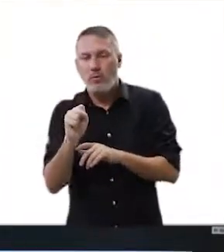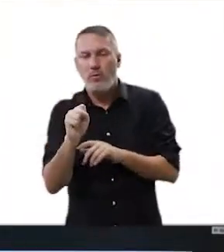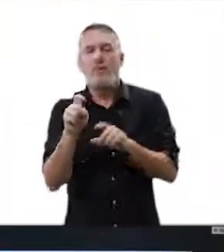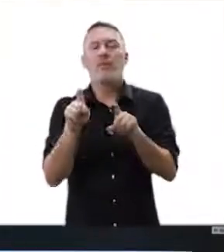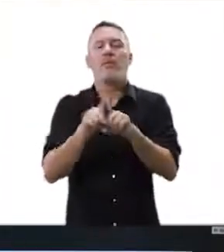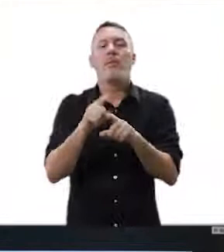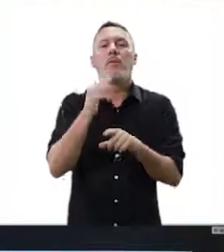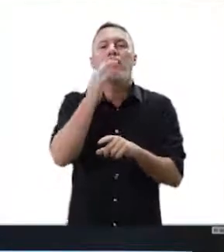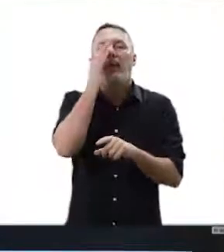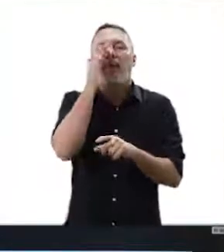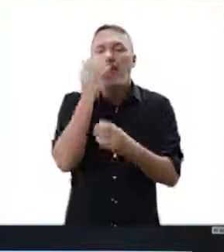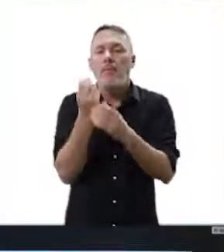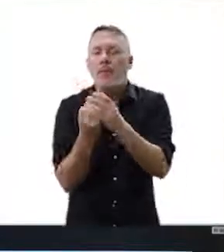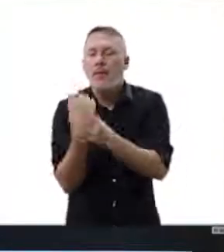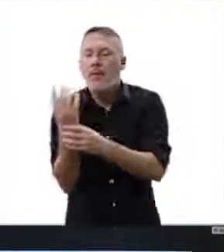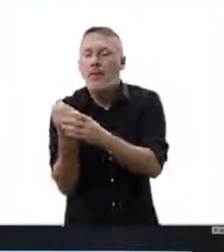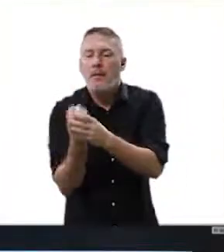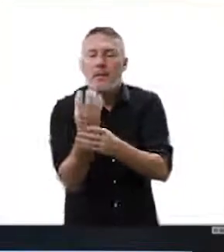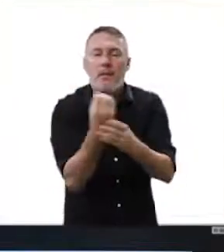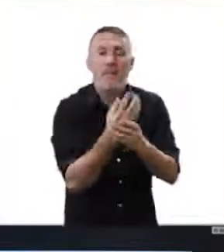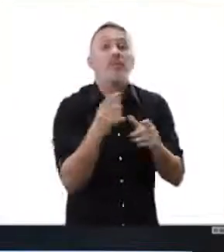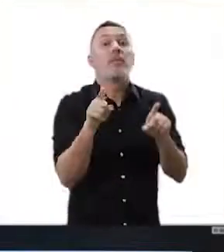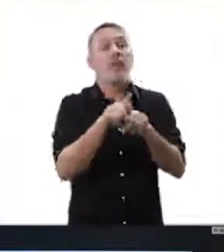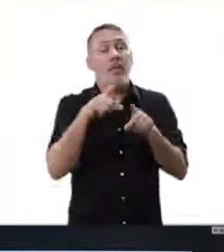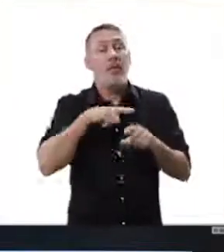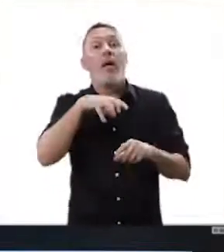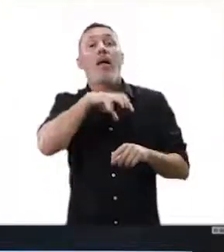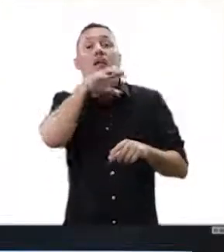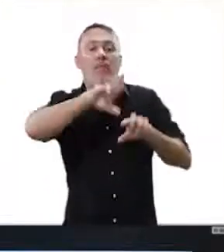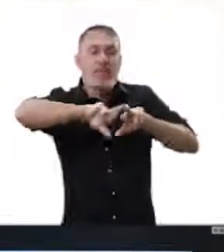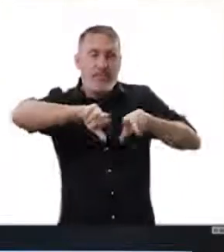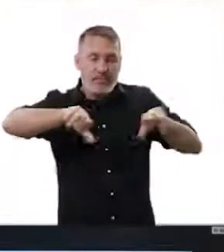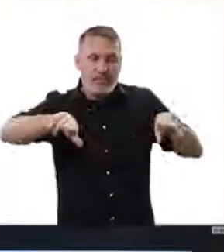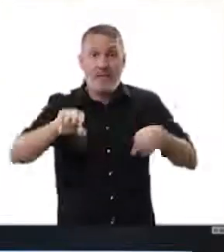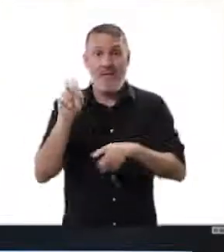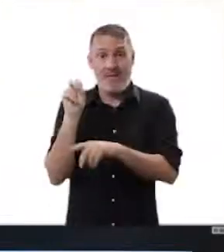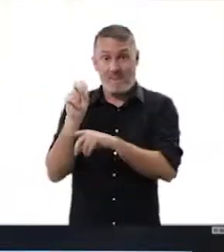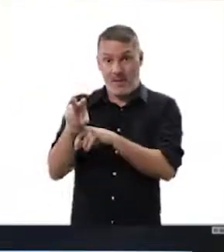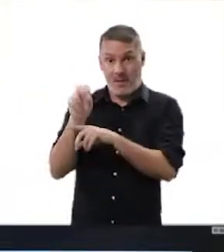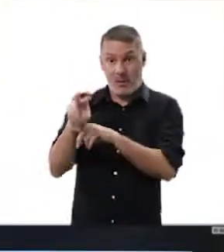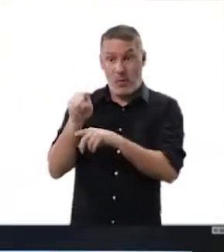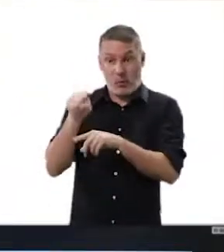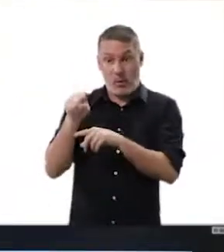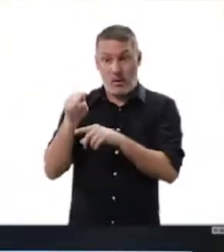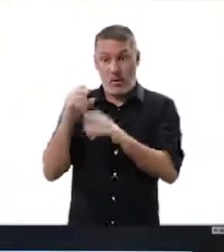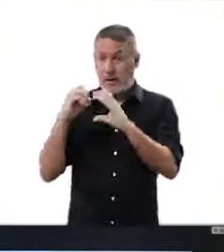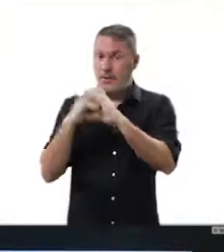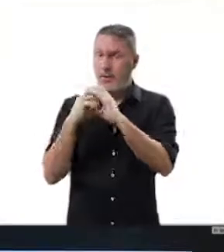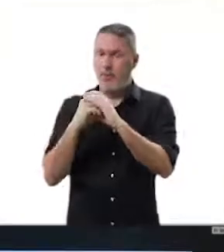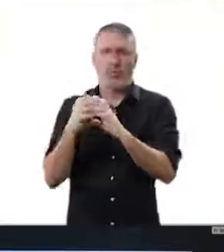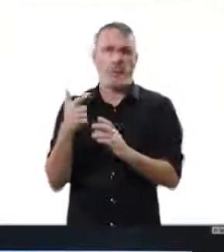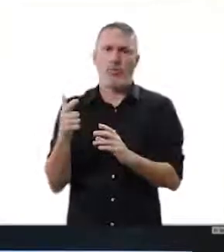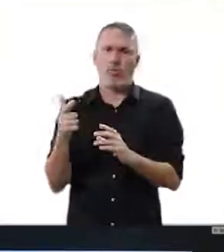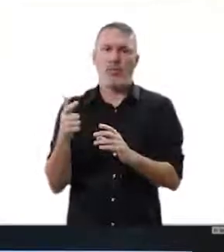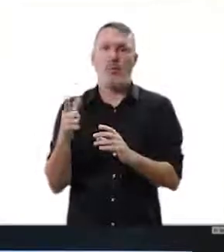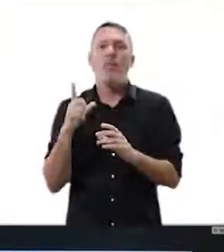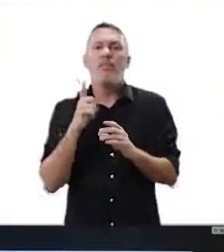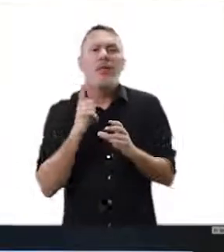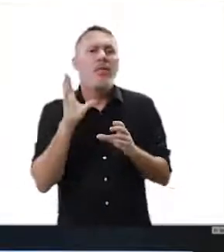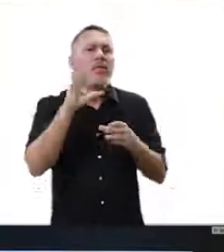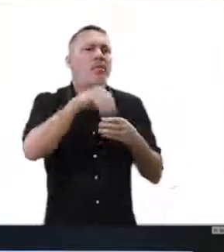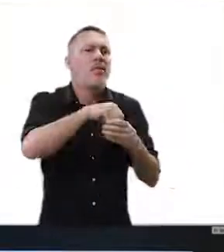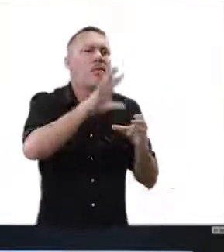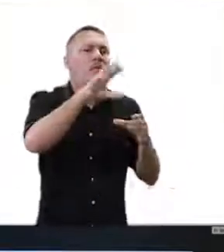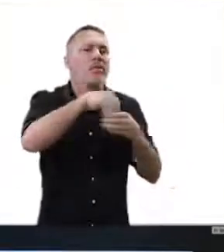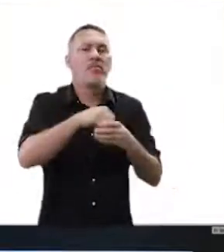animais. Os vírus, eles não estão presentes em nenhum desses reinos. Por quê? Eles fogem